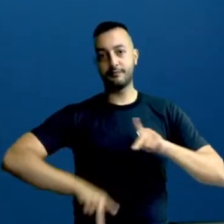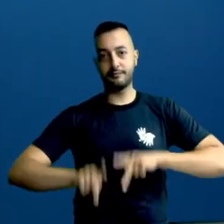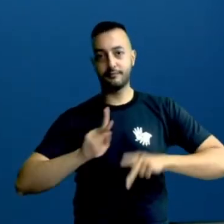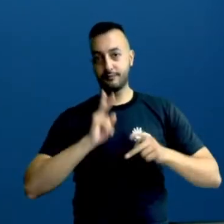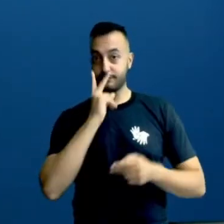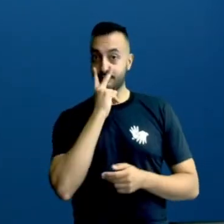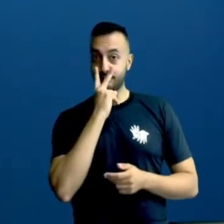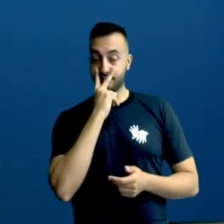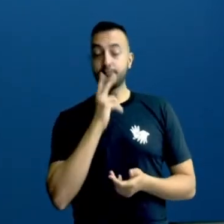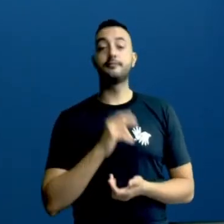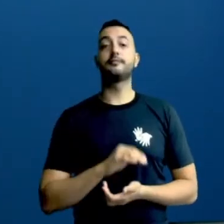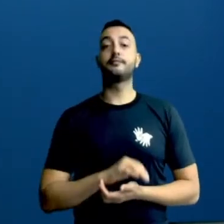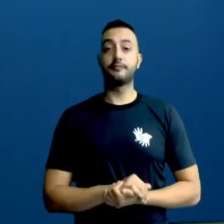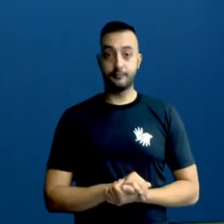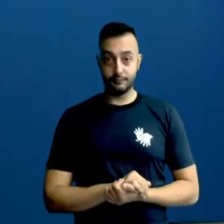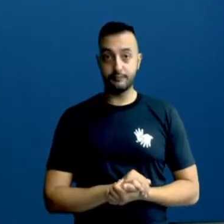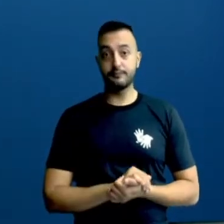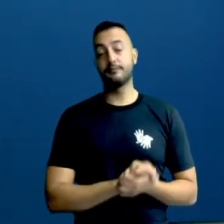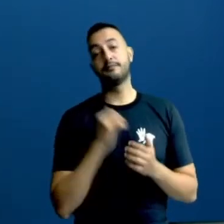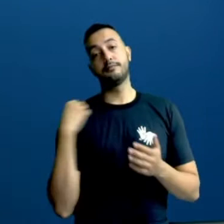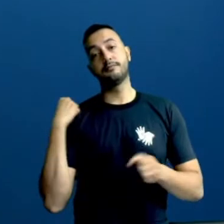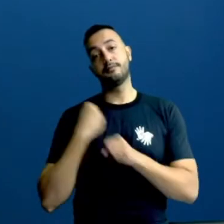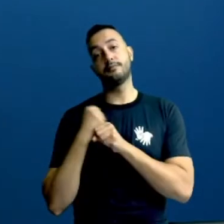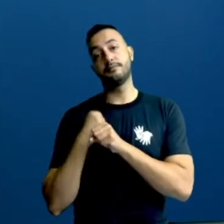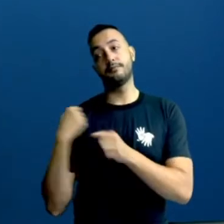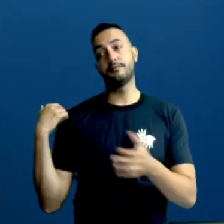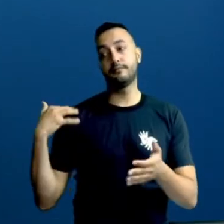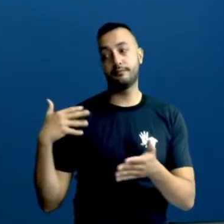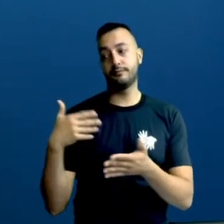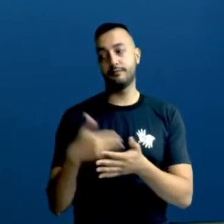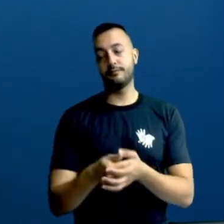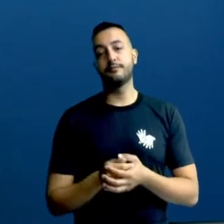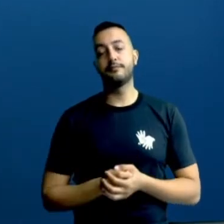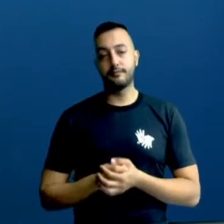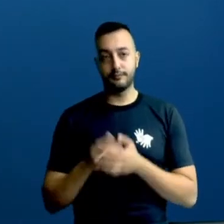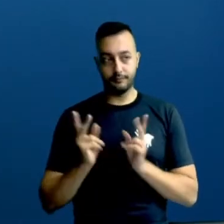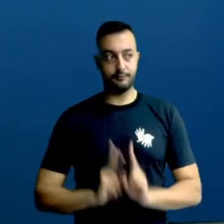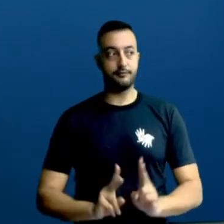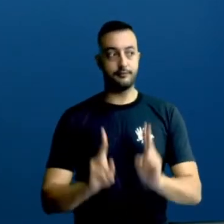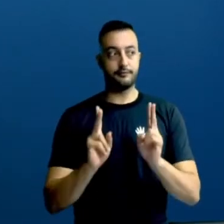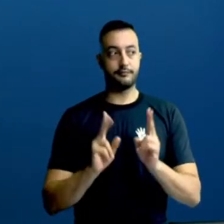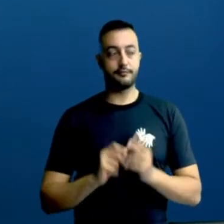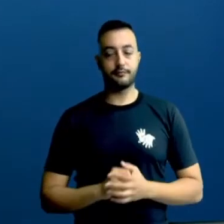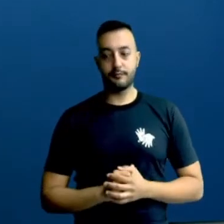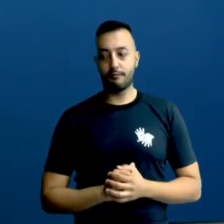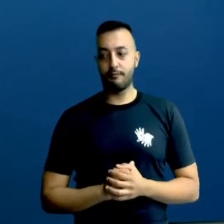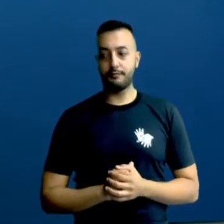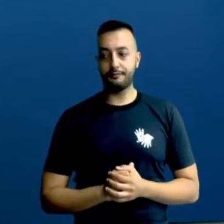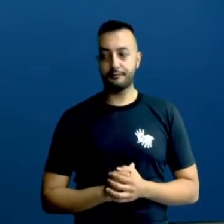de Vitória de Santo Antão ao longo dos anos. Vamos lá?